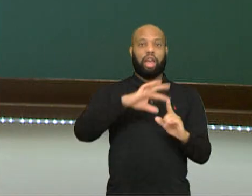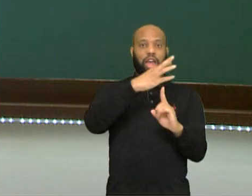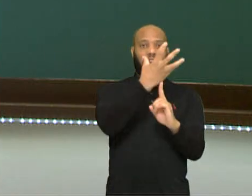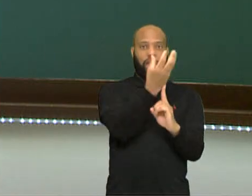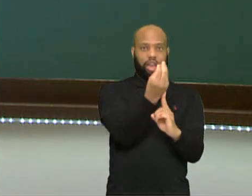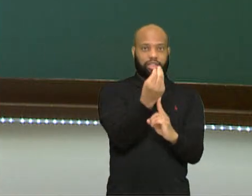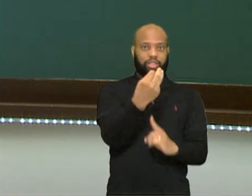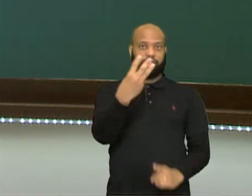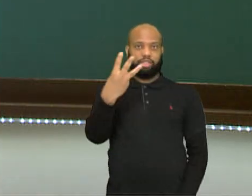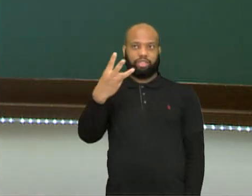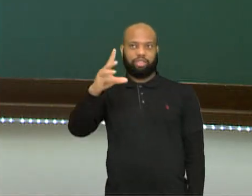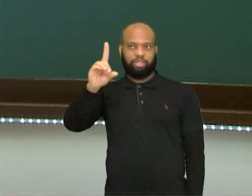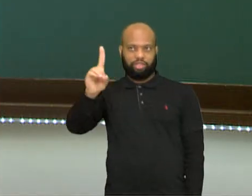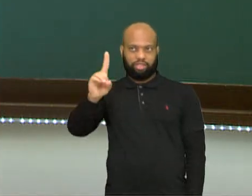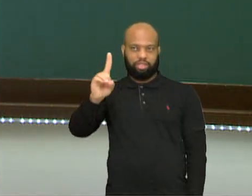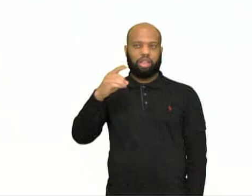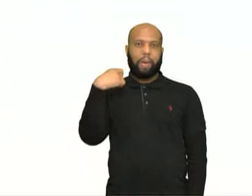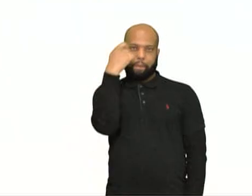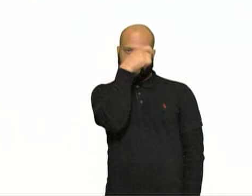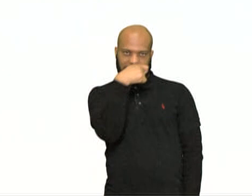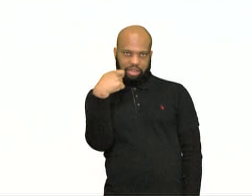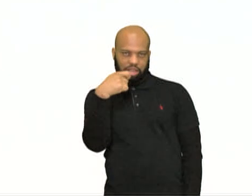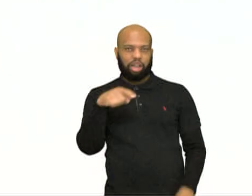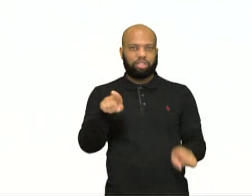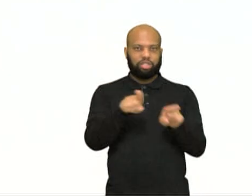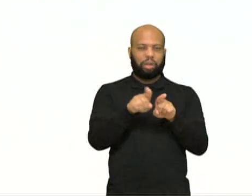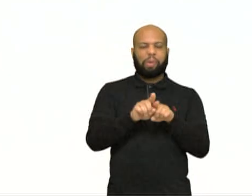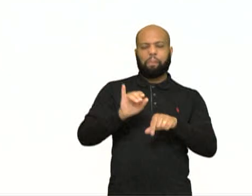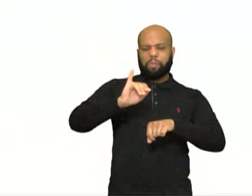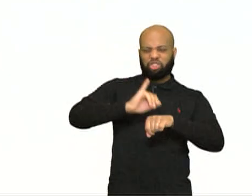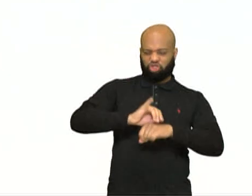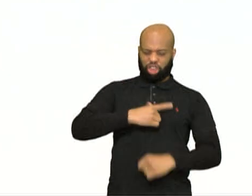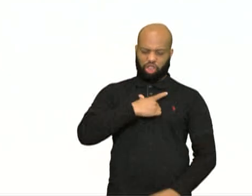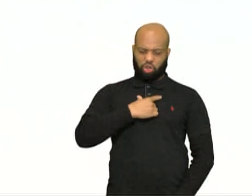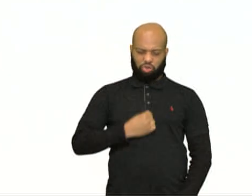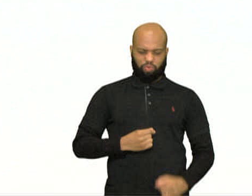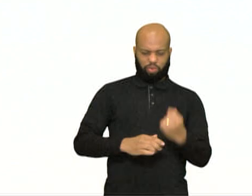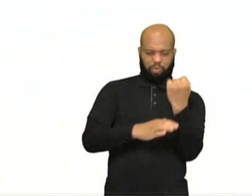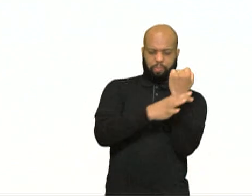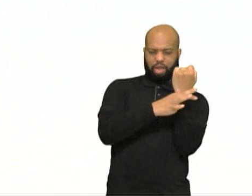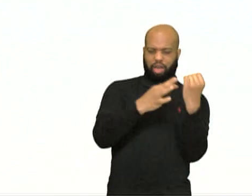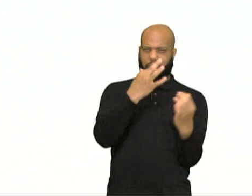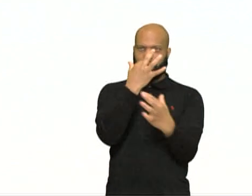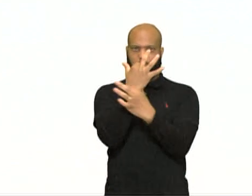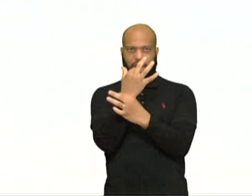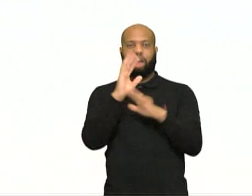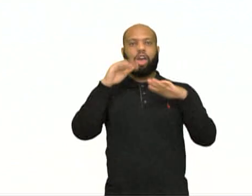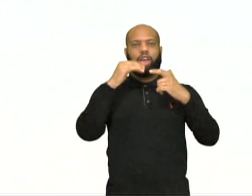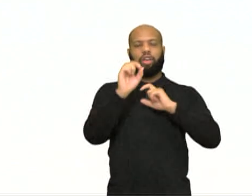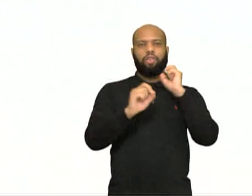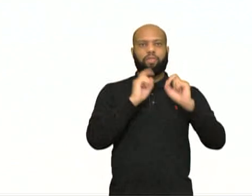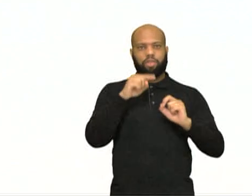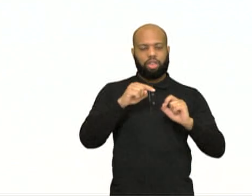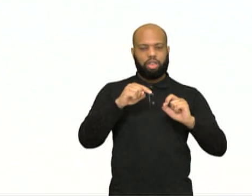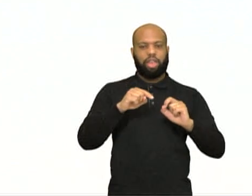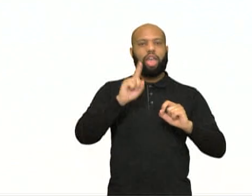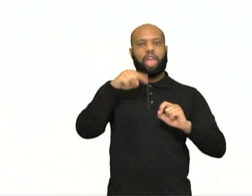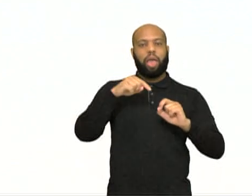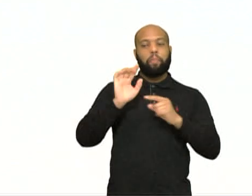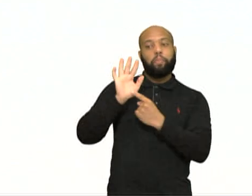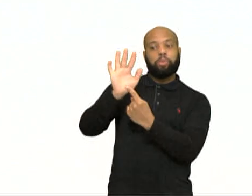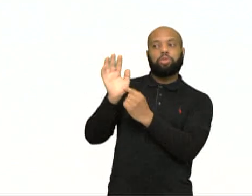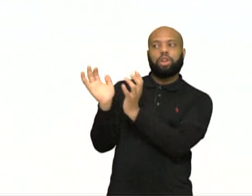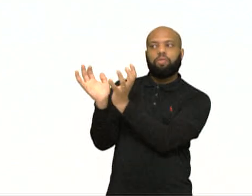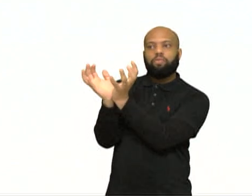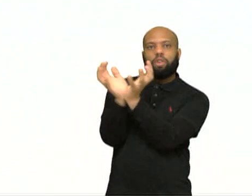arte egípcia, né? Então, maquiagem, adereços, roupas, fazia uma composição artística que definia as classes